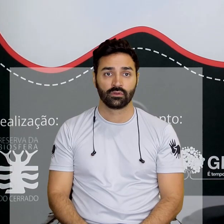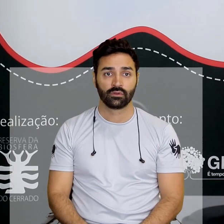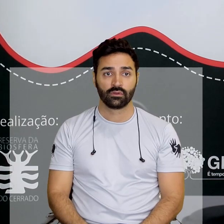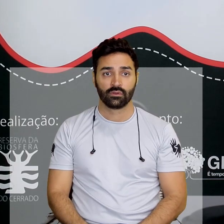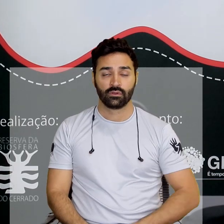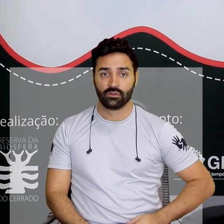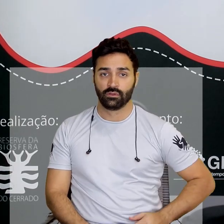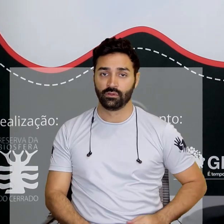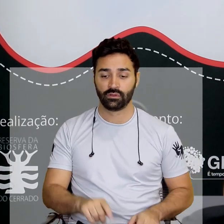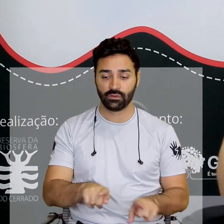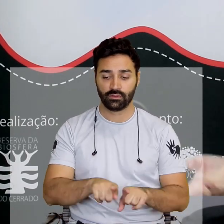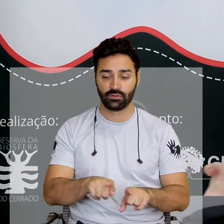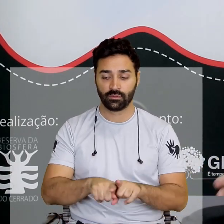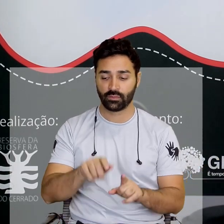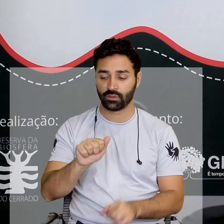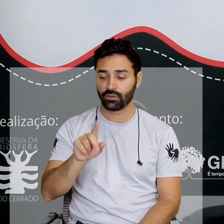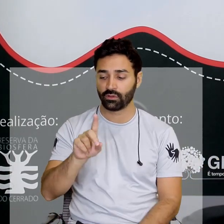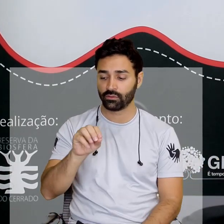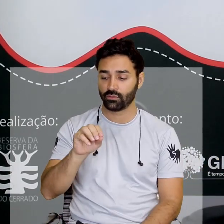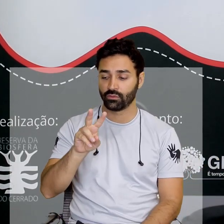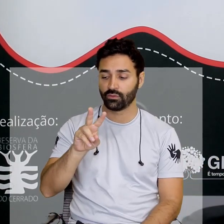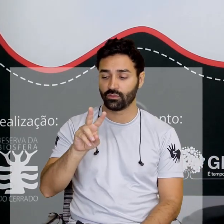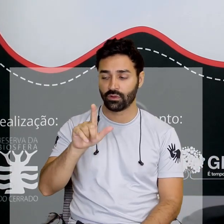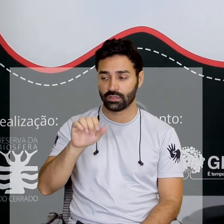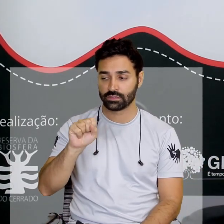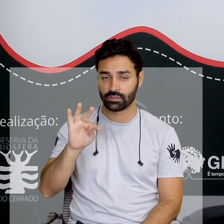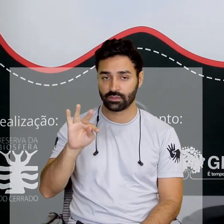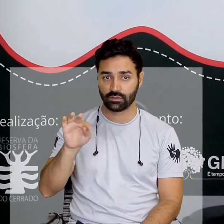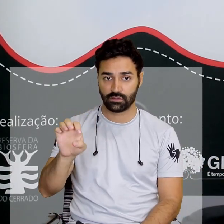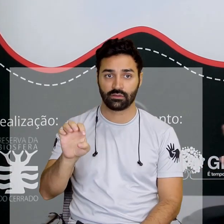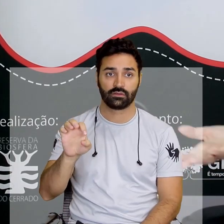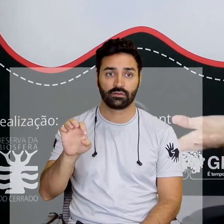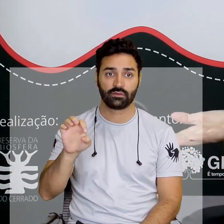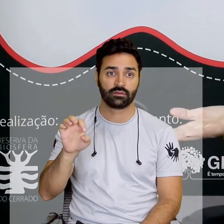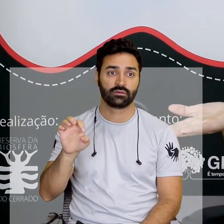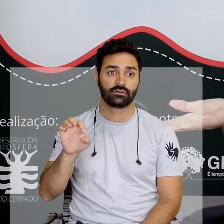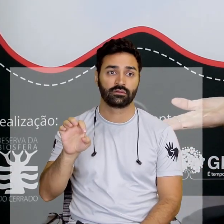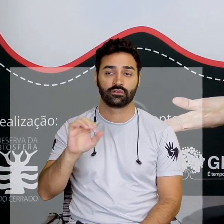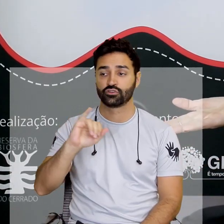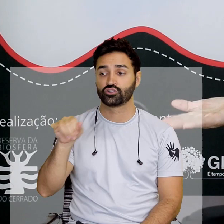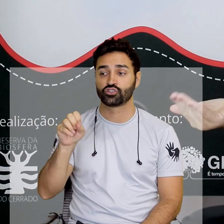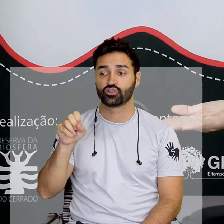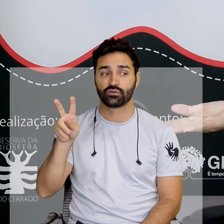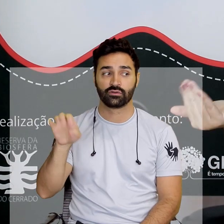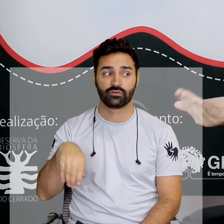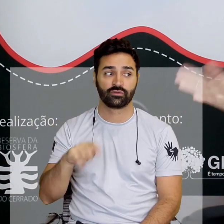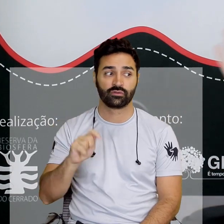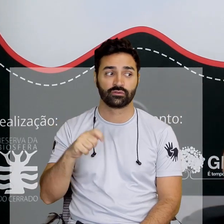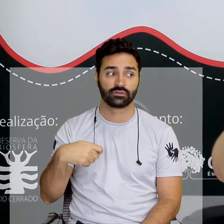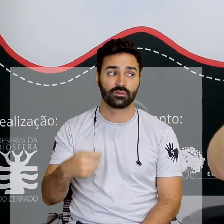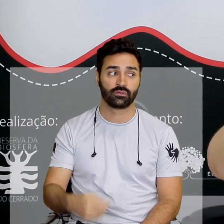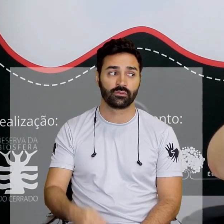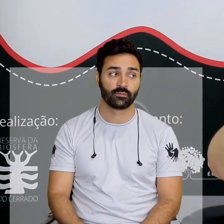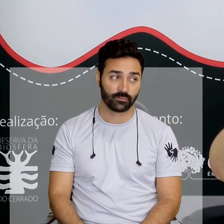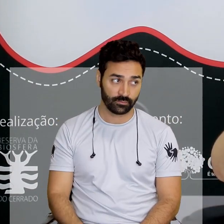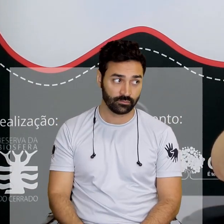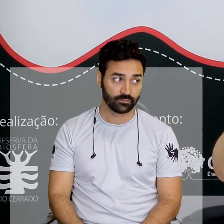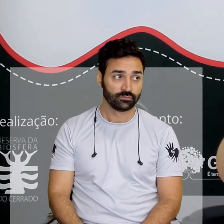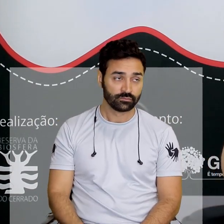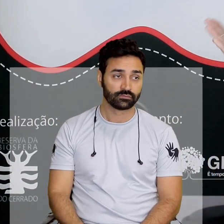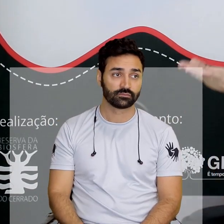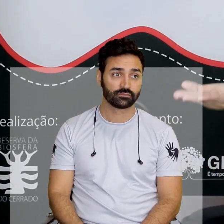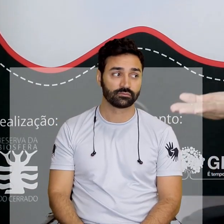o adolescente, que não é nem criança nem adulto, né? É jovem, adolescente. Então, a gente usa esse aqui, ó. As 2